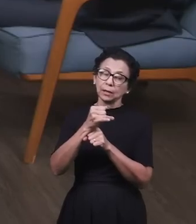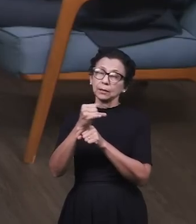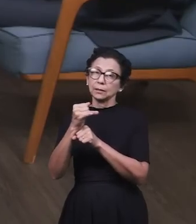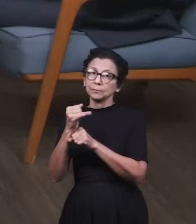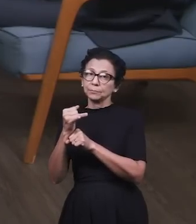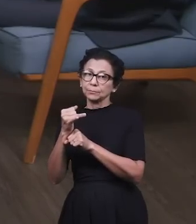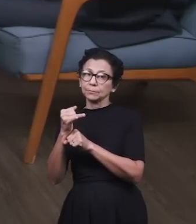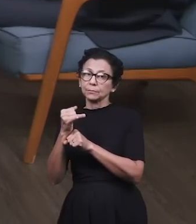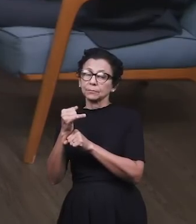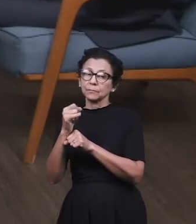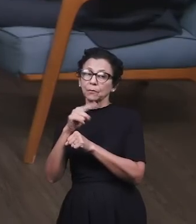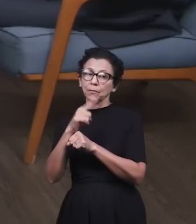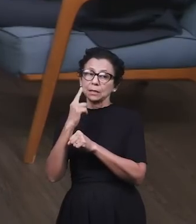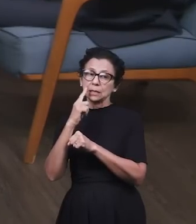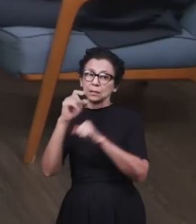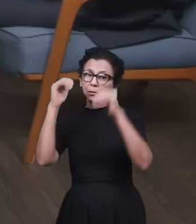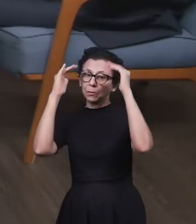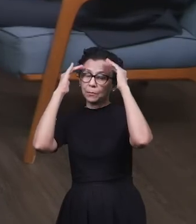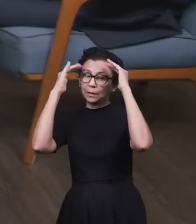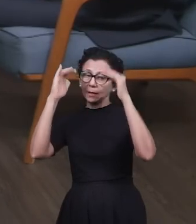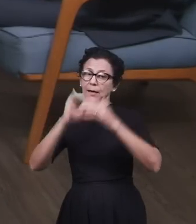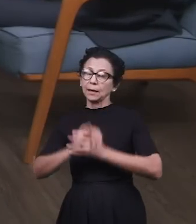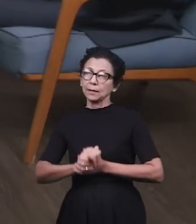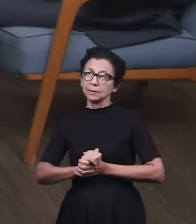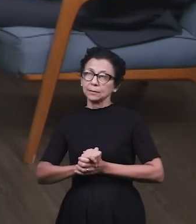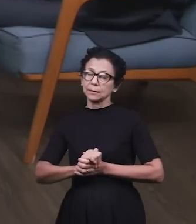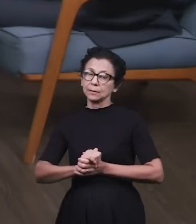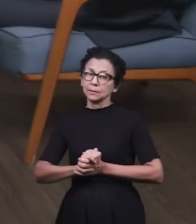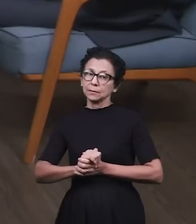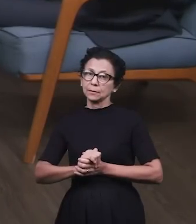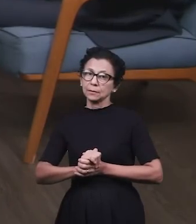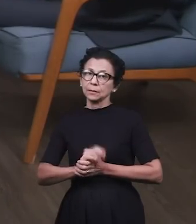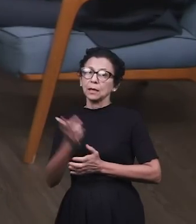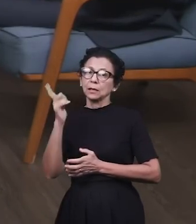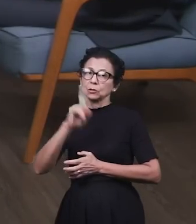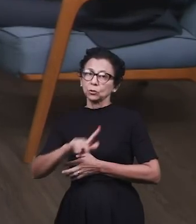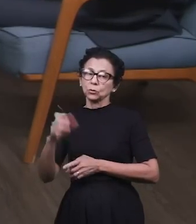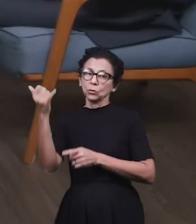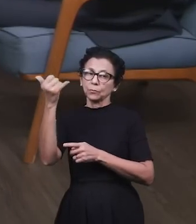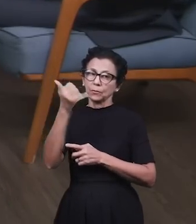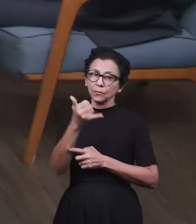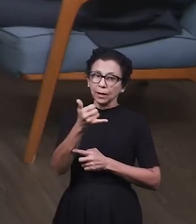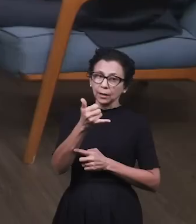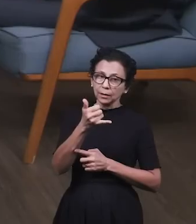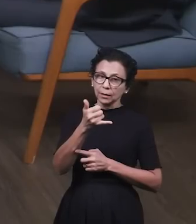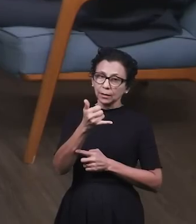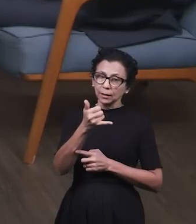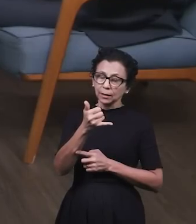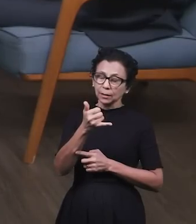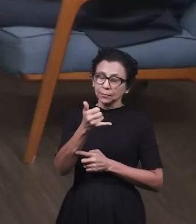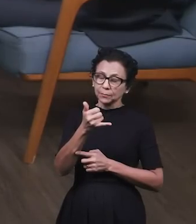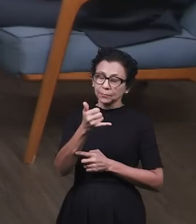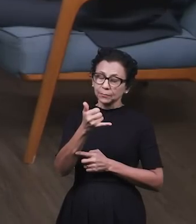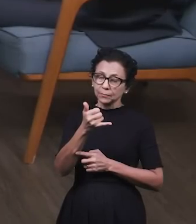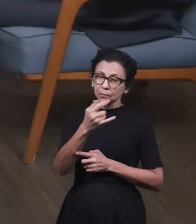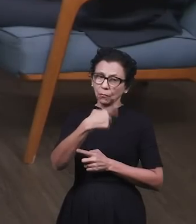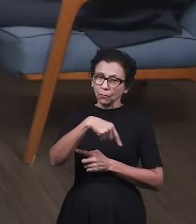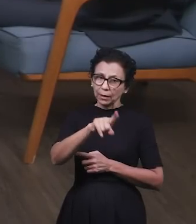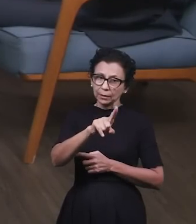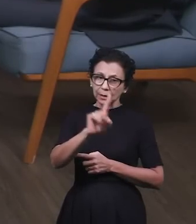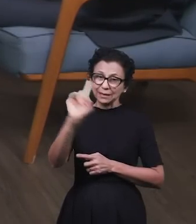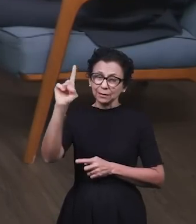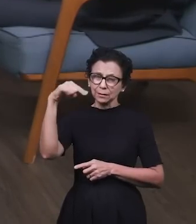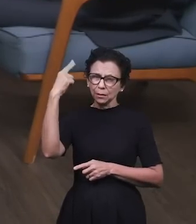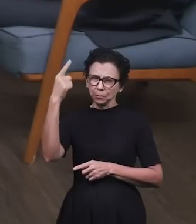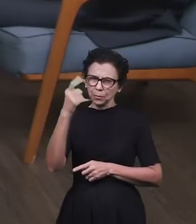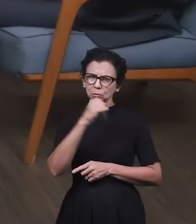de novo. Na medida que o homem obedece, ele continua falando. Levanta-te e entra na cidade, e lá será dito o que te convém fazer. Muito É a bom.